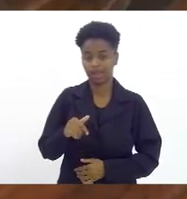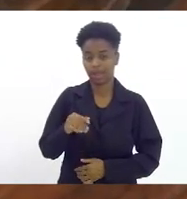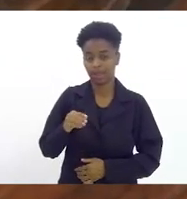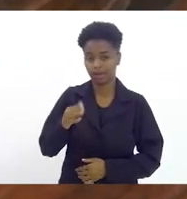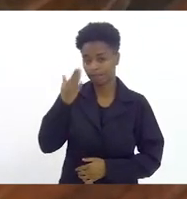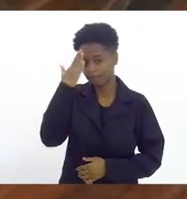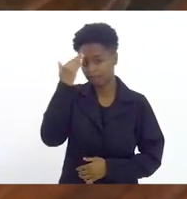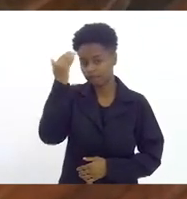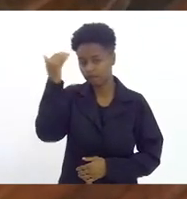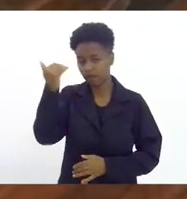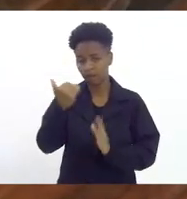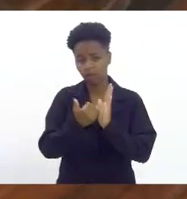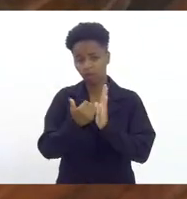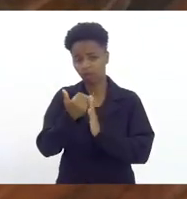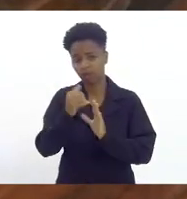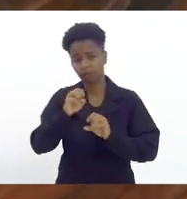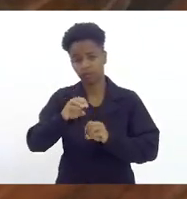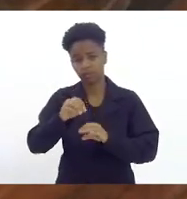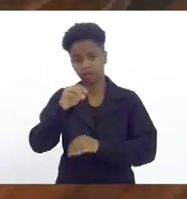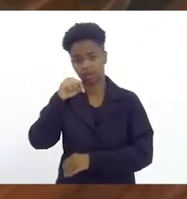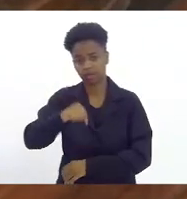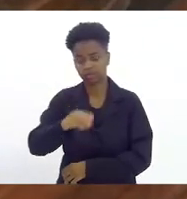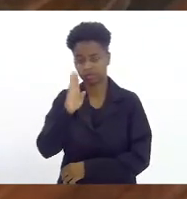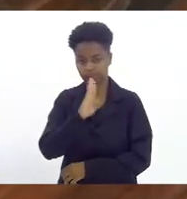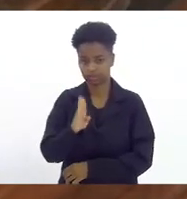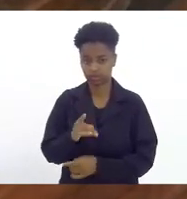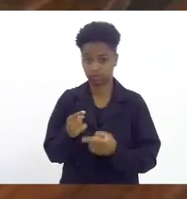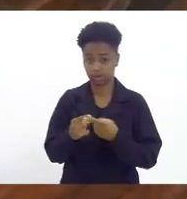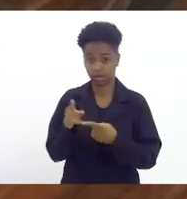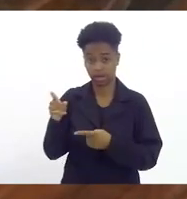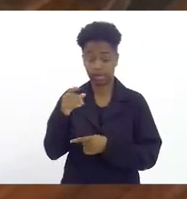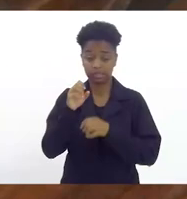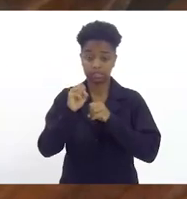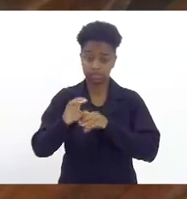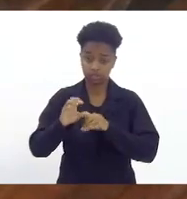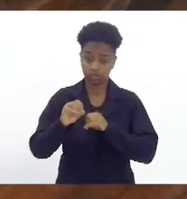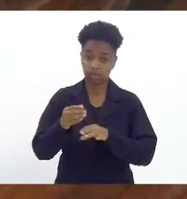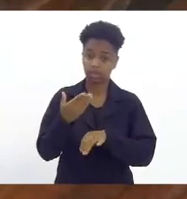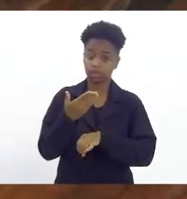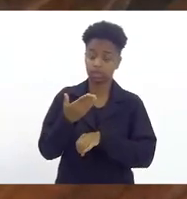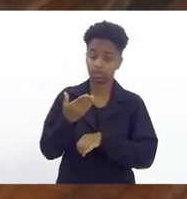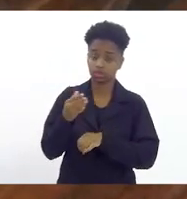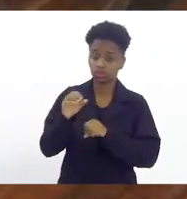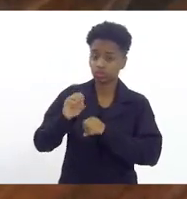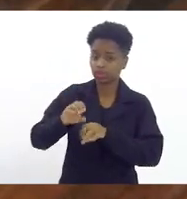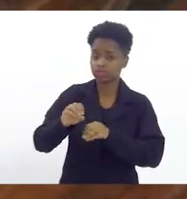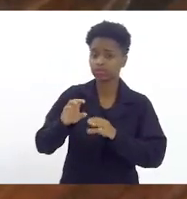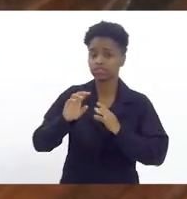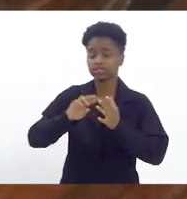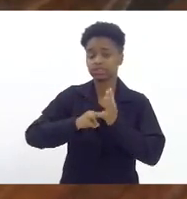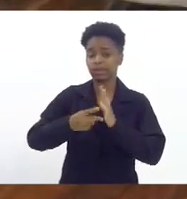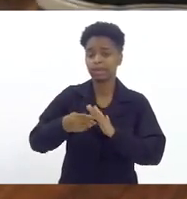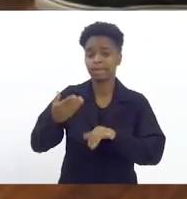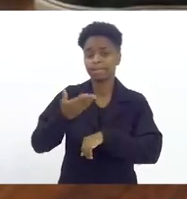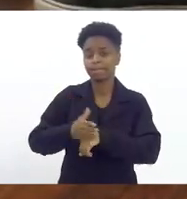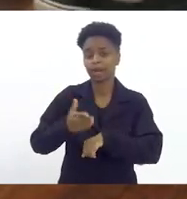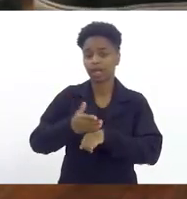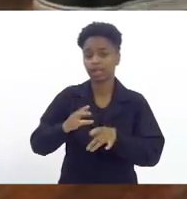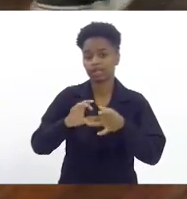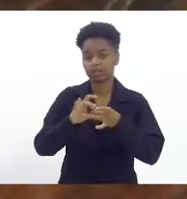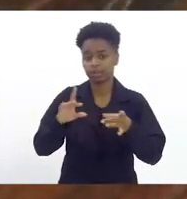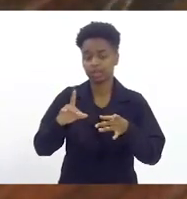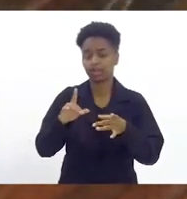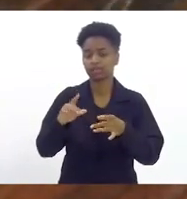renomado educador brasileiro ele ensinou que educação é uma prática de liberdade uma ferramenta poderosa para